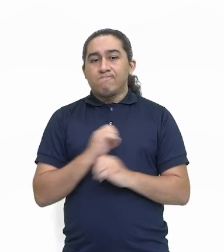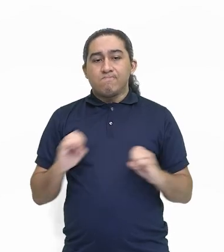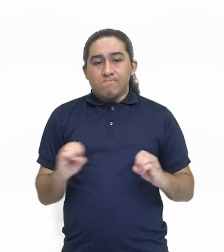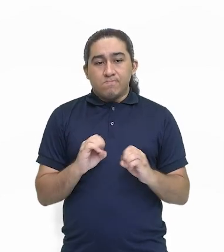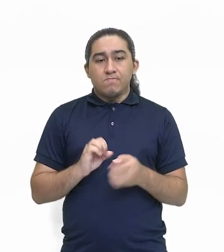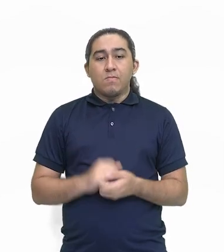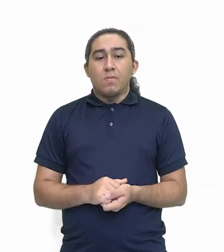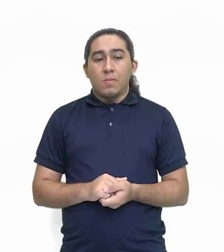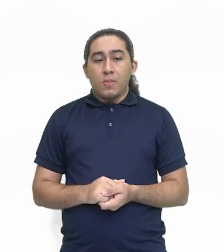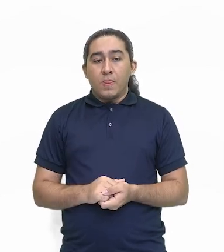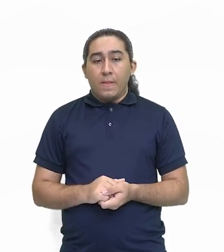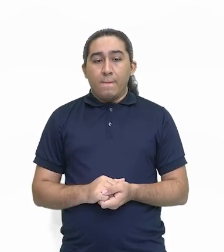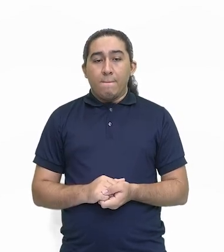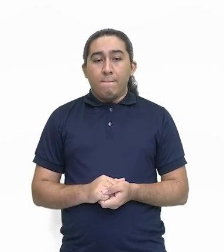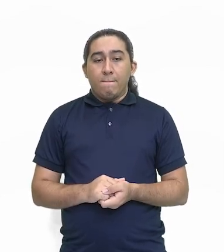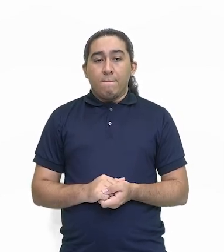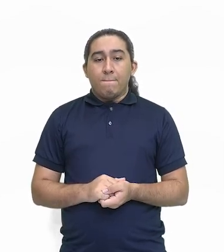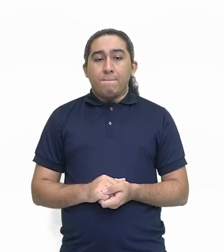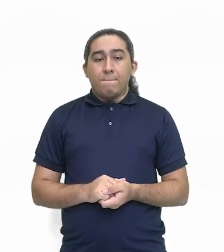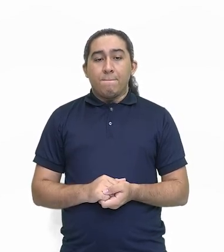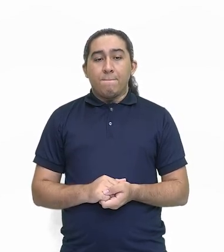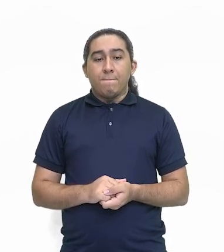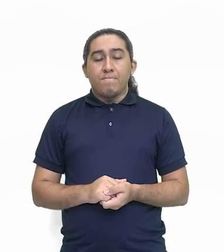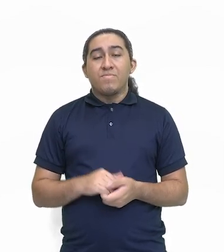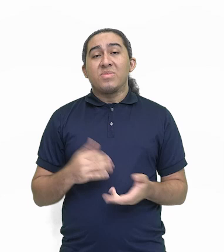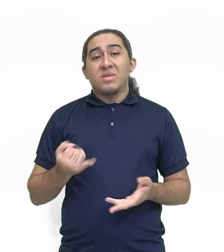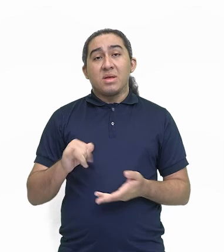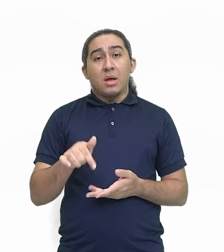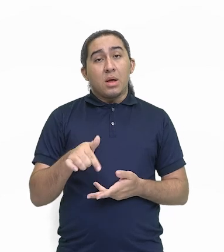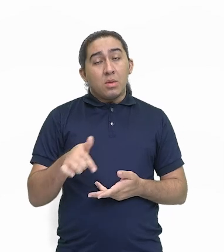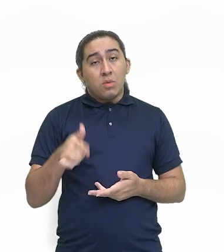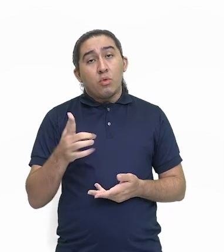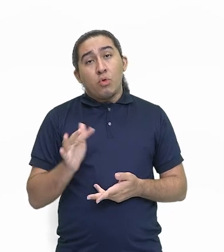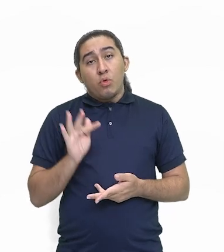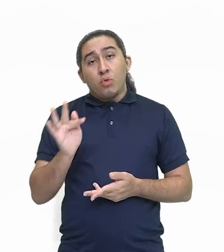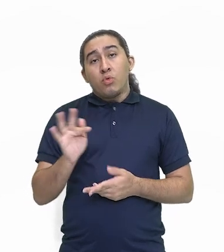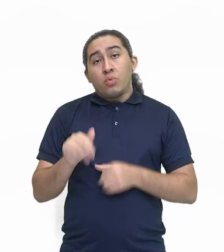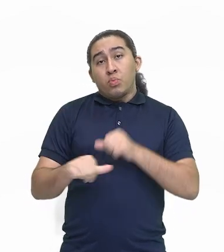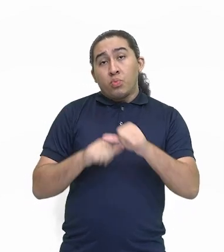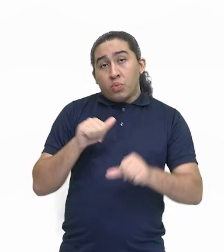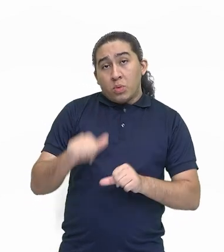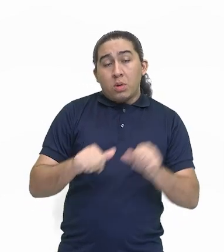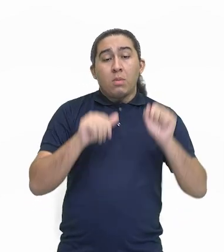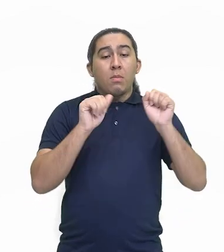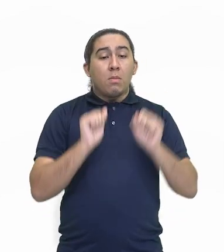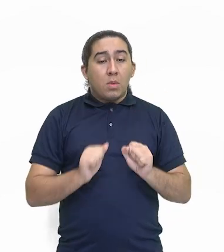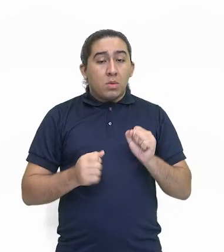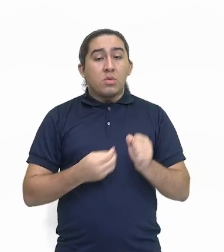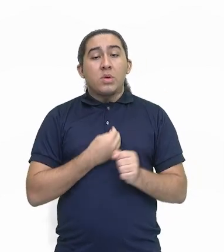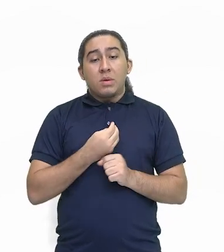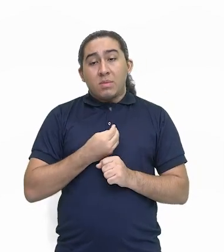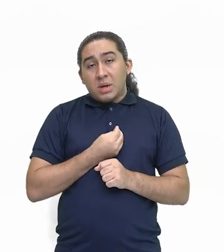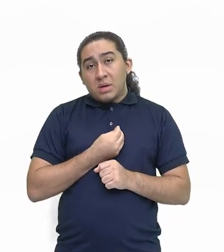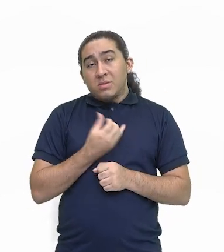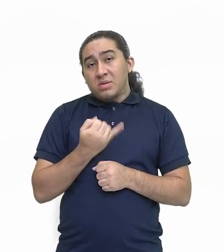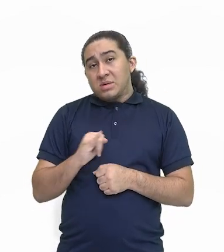E se vulo mudar, então, posso eu viver, senão,